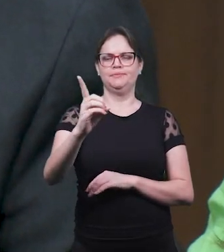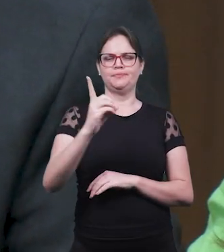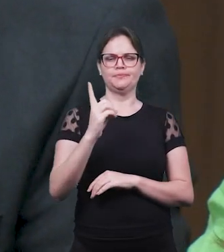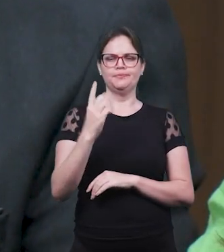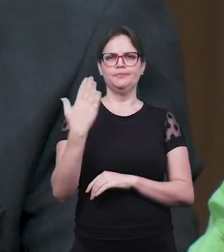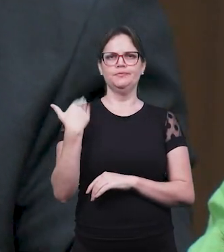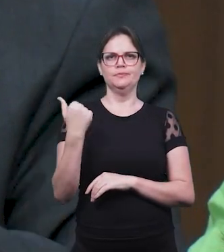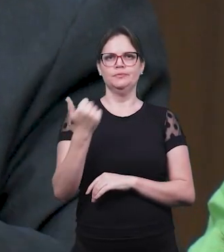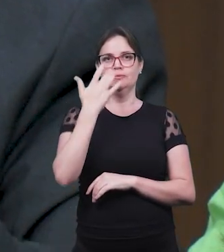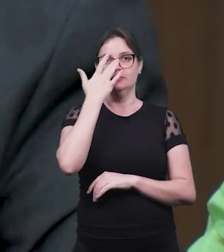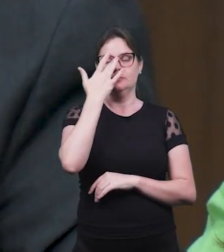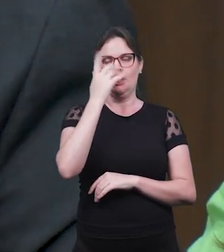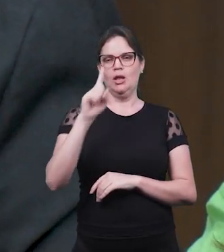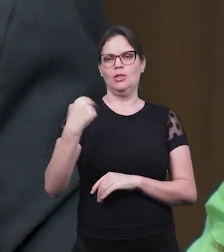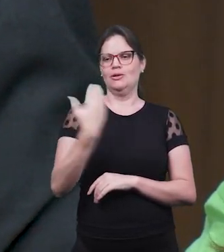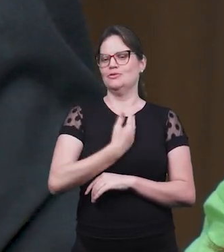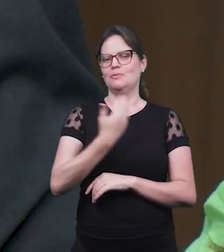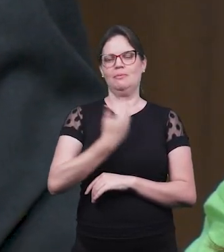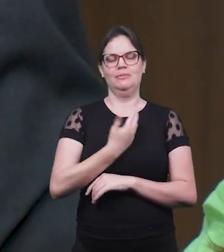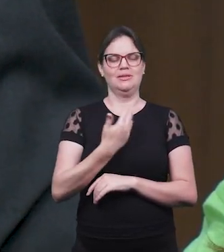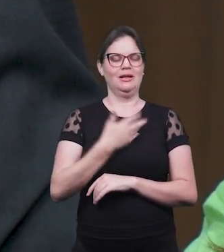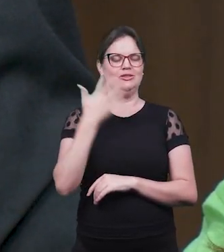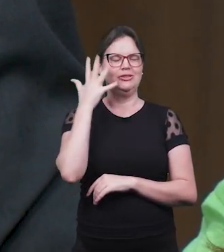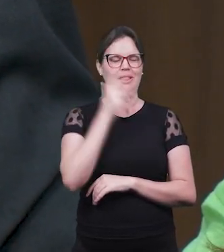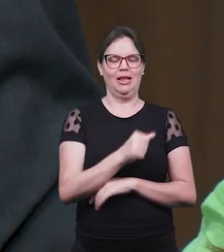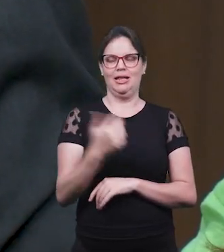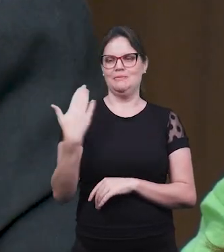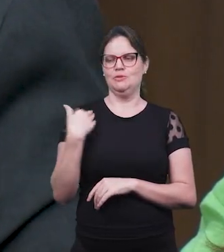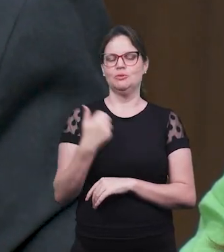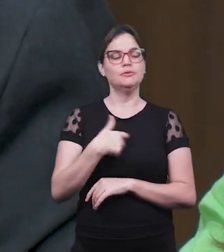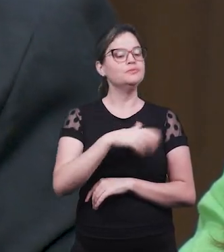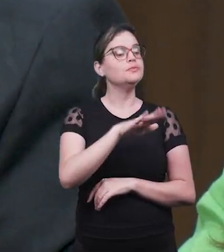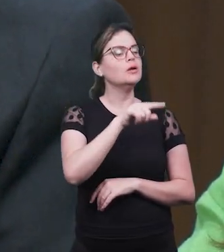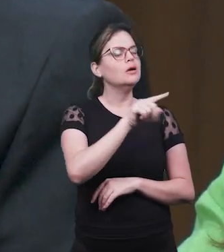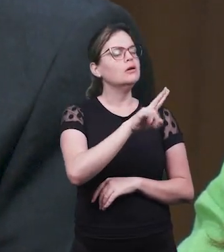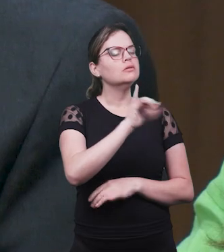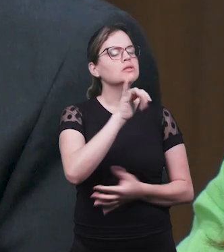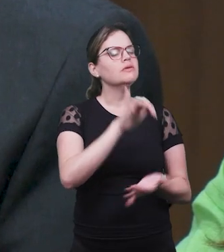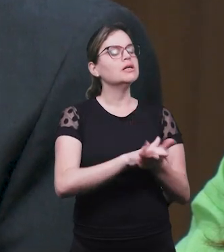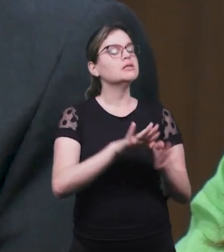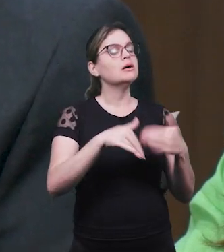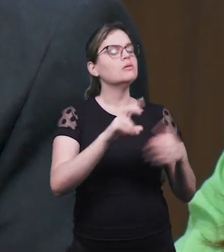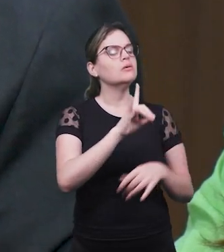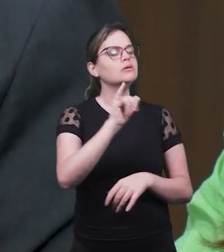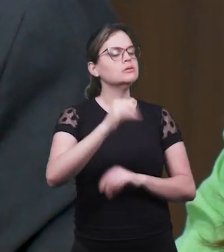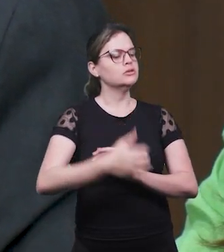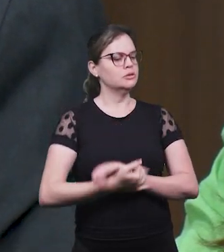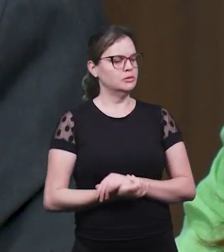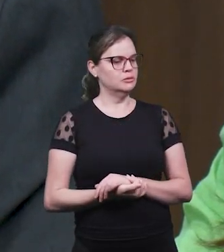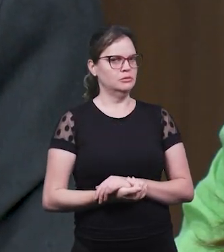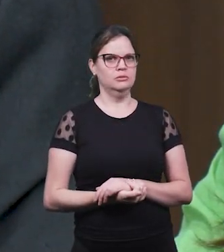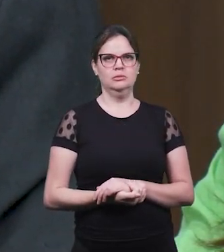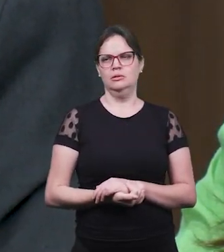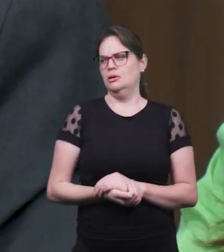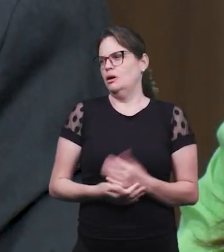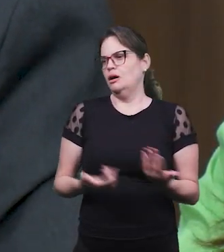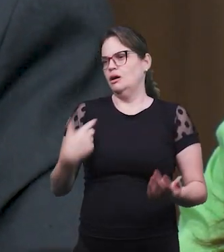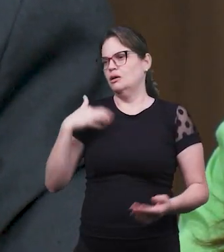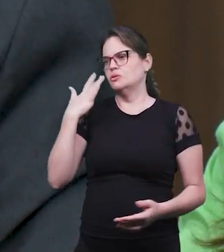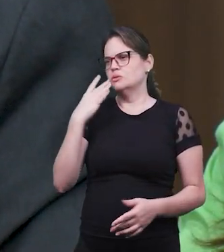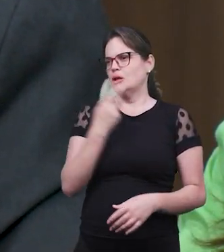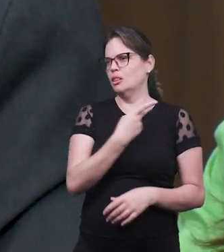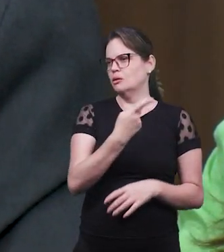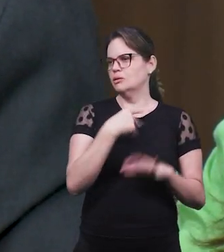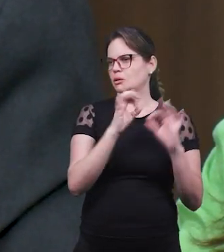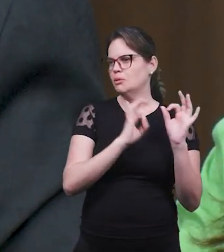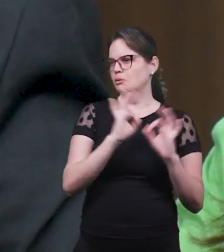falou assim, nós tínhamos uma amizade muito linda, e ele falou assim, e aí, você vai casar quando? Eu falei assim, não, tio, a gente está